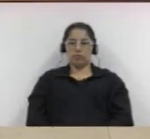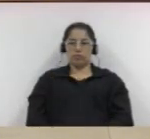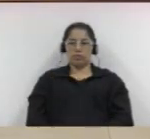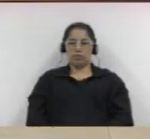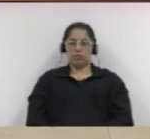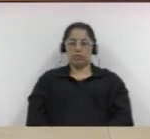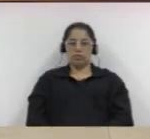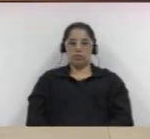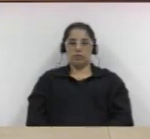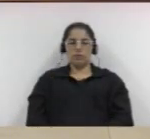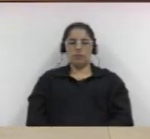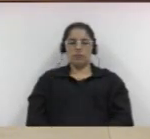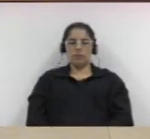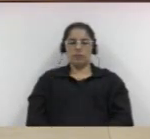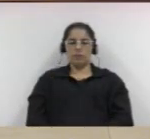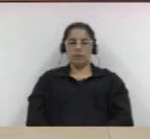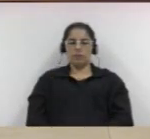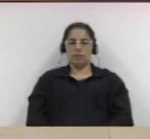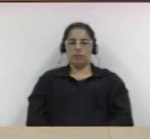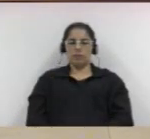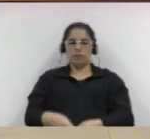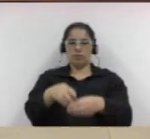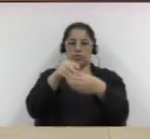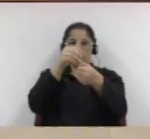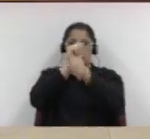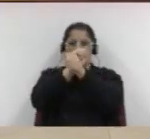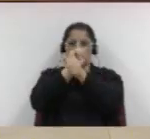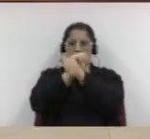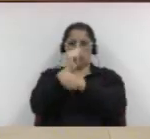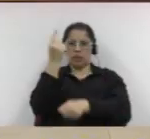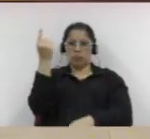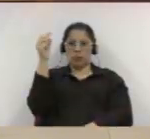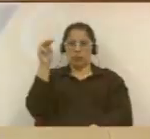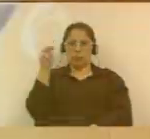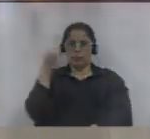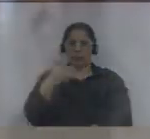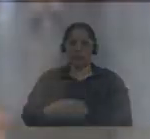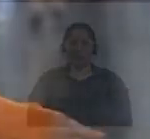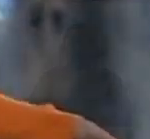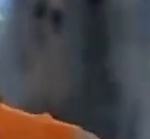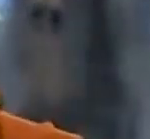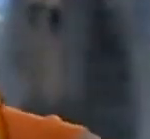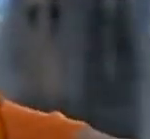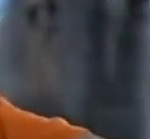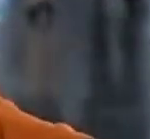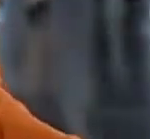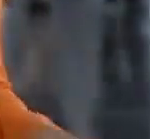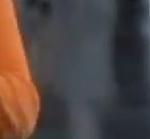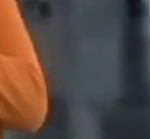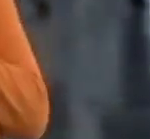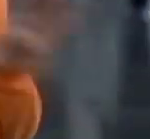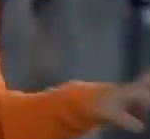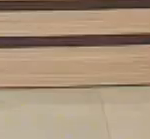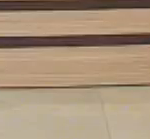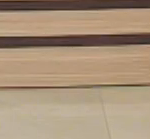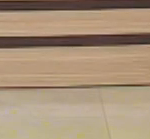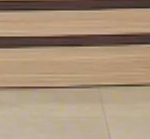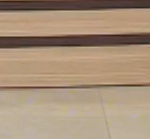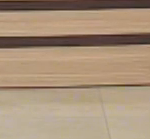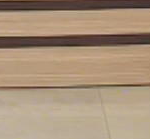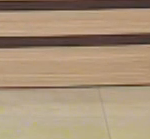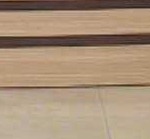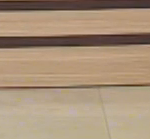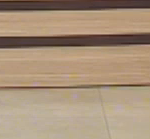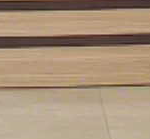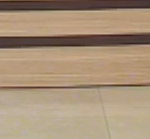Requerimento 834. A sessão está suspensa por 1 minuto. Entrar no mercado de trabalho. A sessão está reaberta.